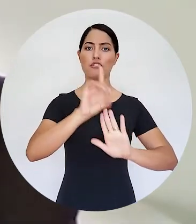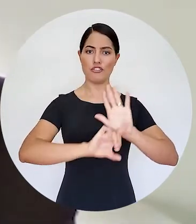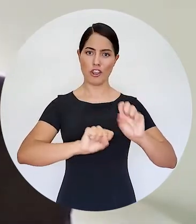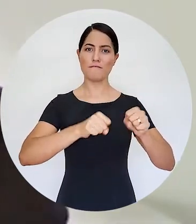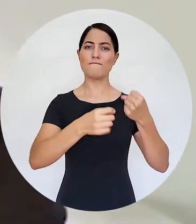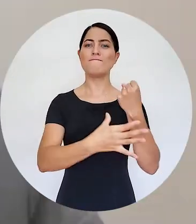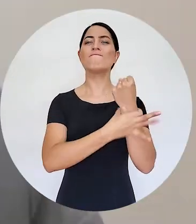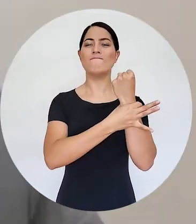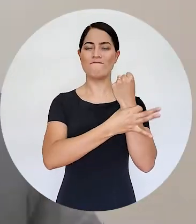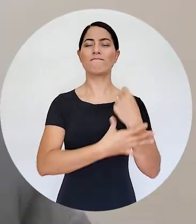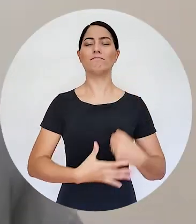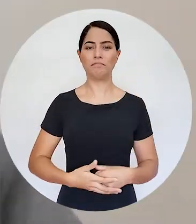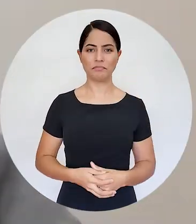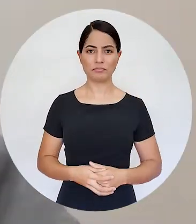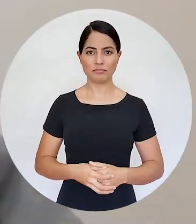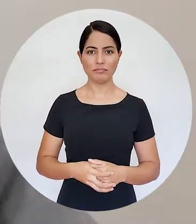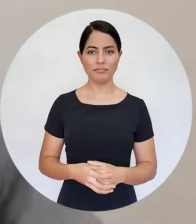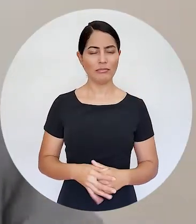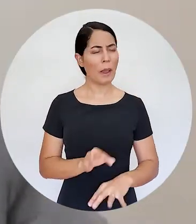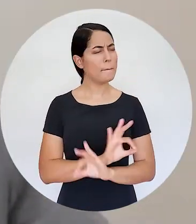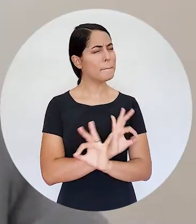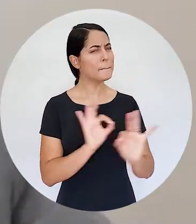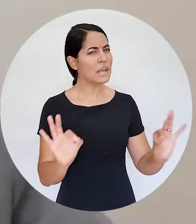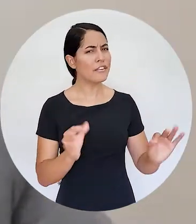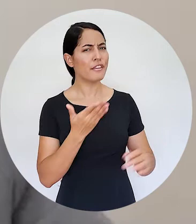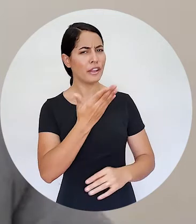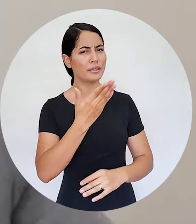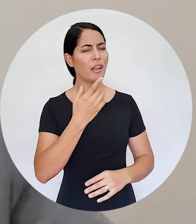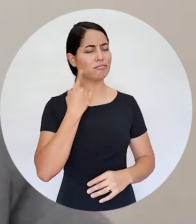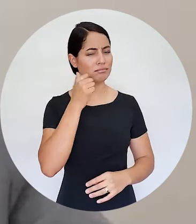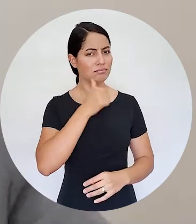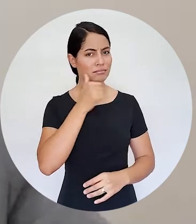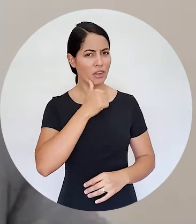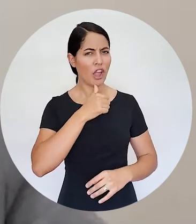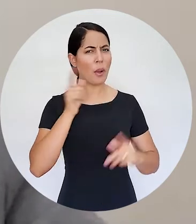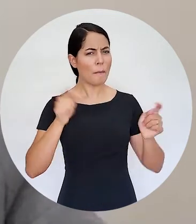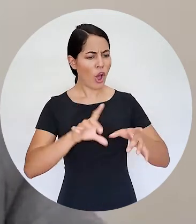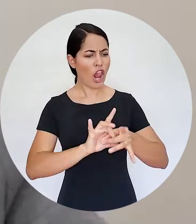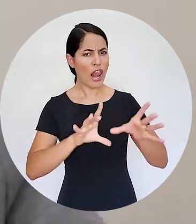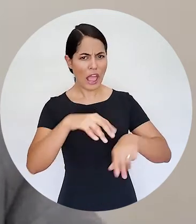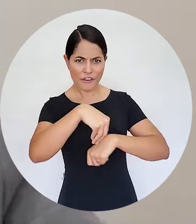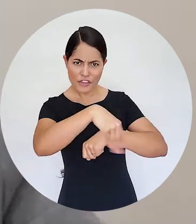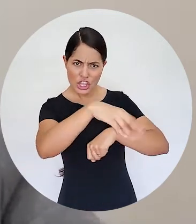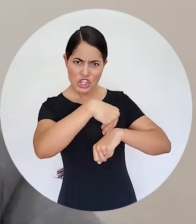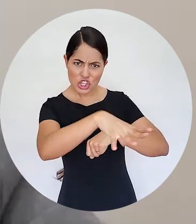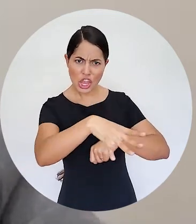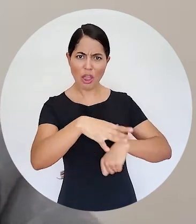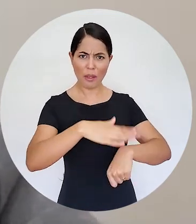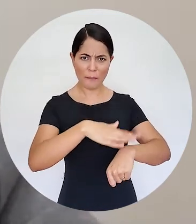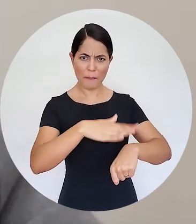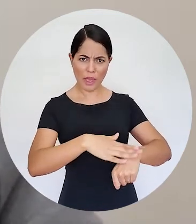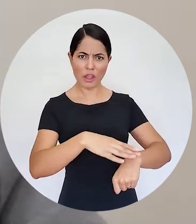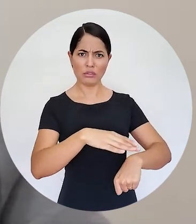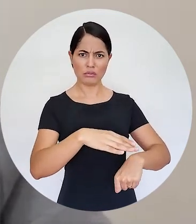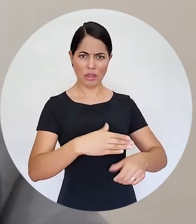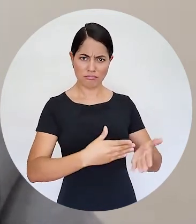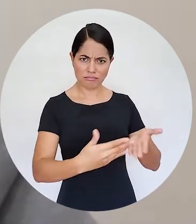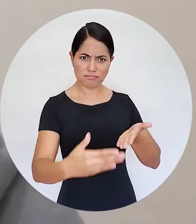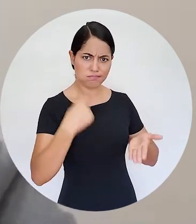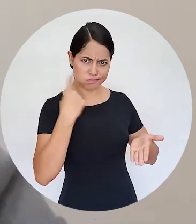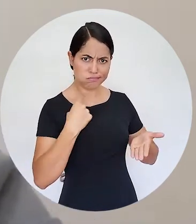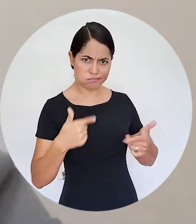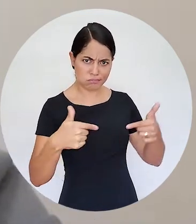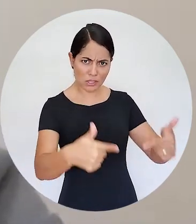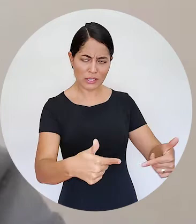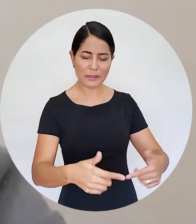de todos os cidadãos efeito Doutora e a senhora poderia dar dicas para os jovens advogados a obterem êxito no início dessa